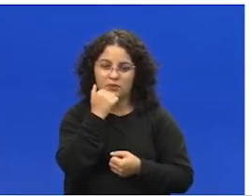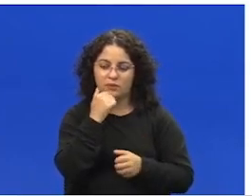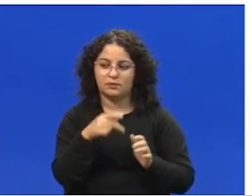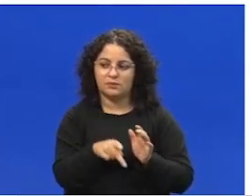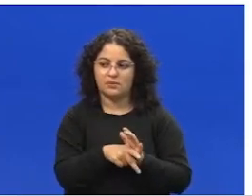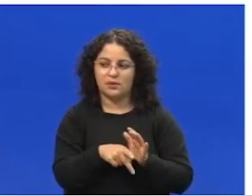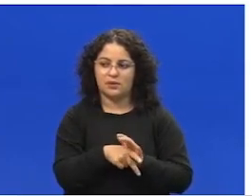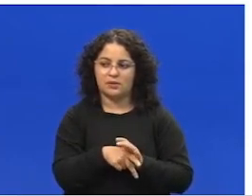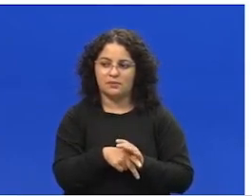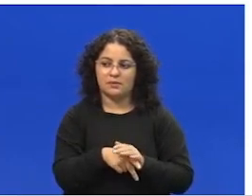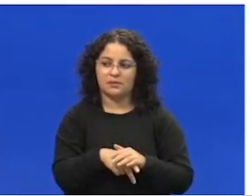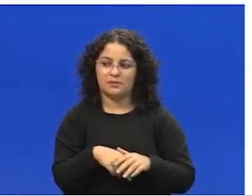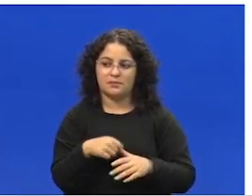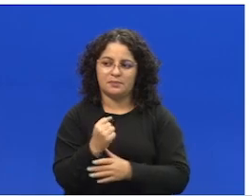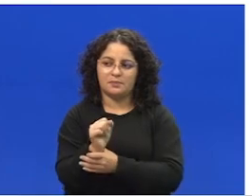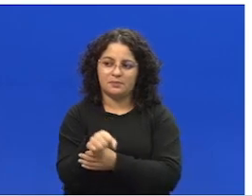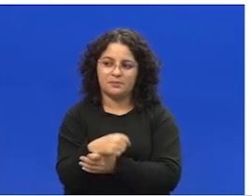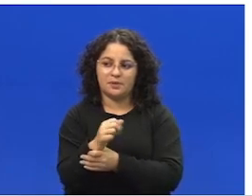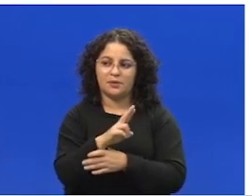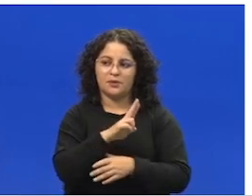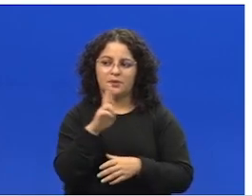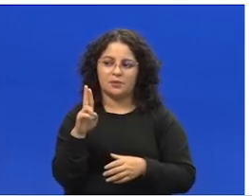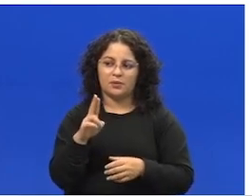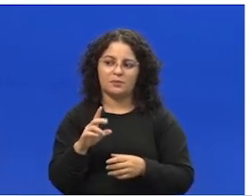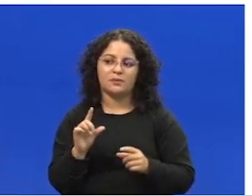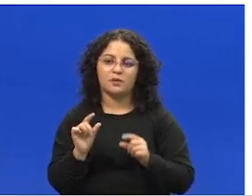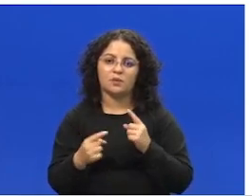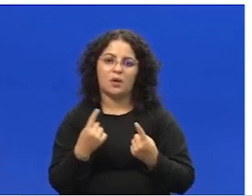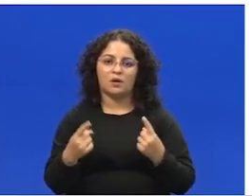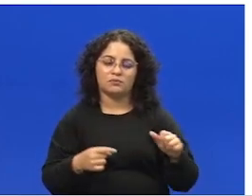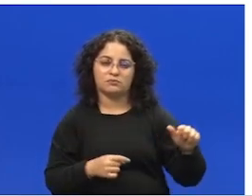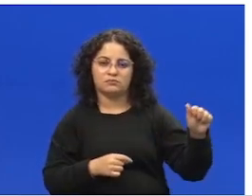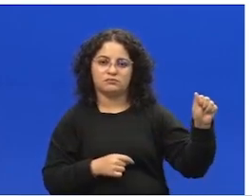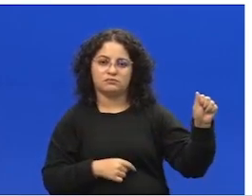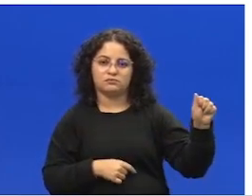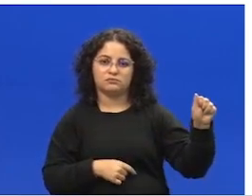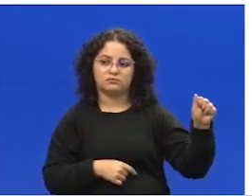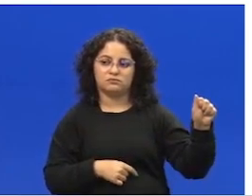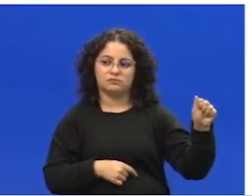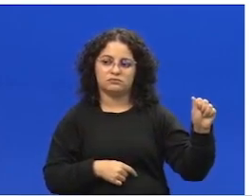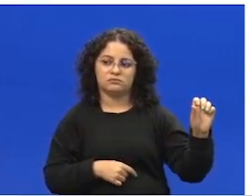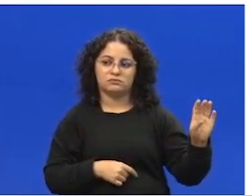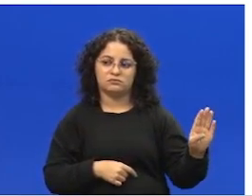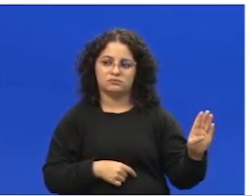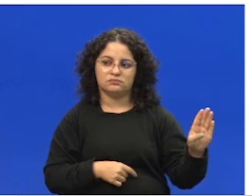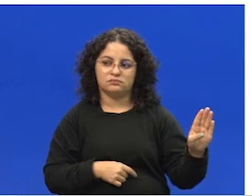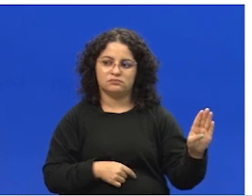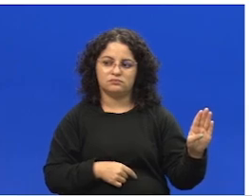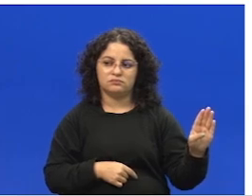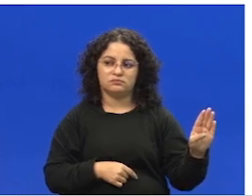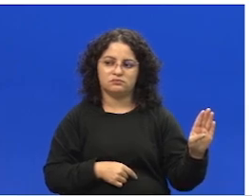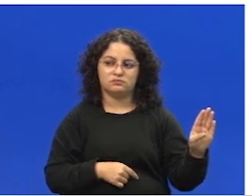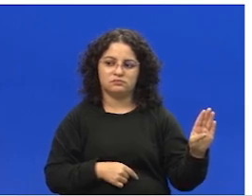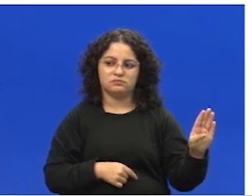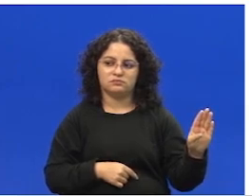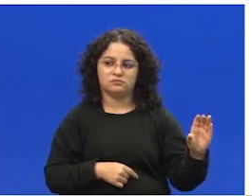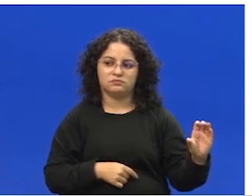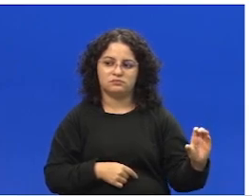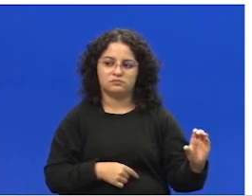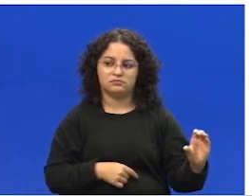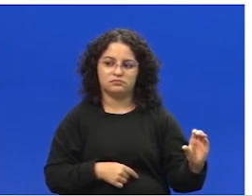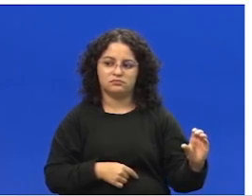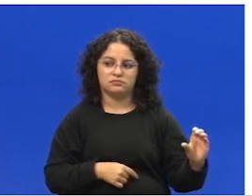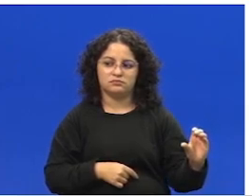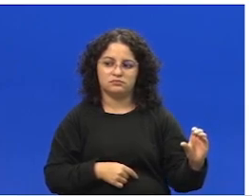pars interarticular é chamada de A. Espondilolistese, B. Espondilólise,